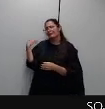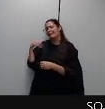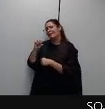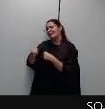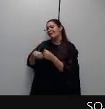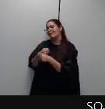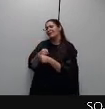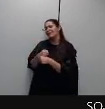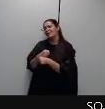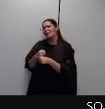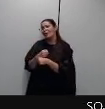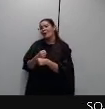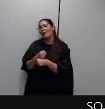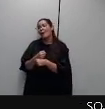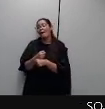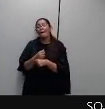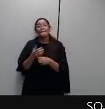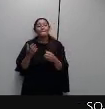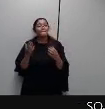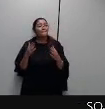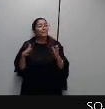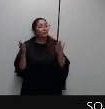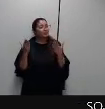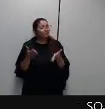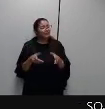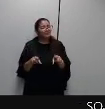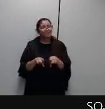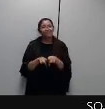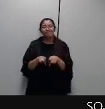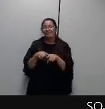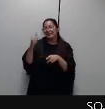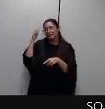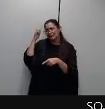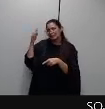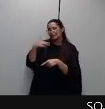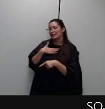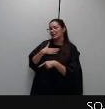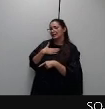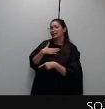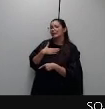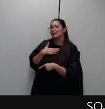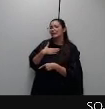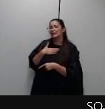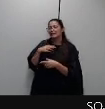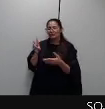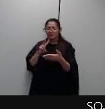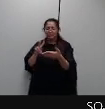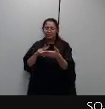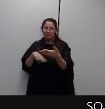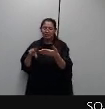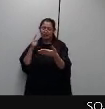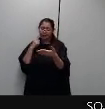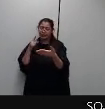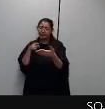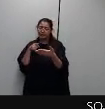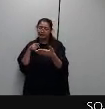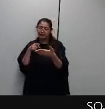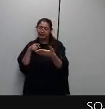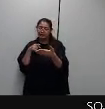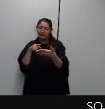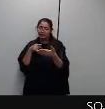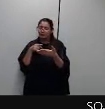o adequado intenção penso eu impressionar e dos seguintes dispositivos do Código Tributário